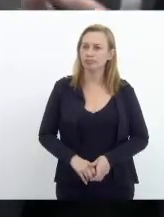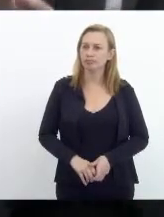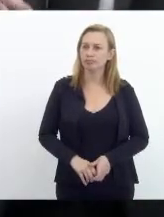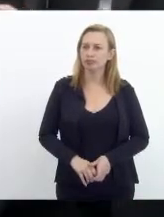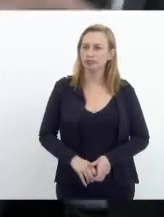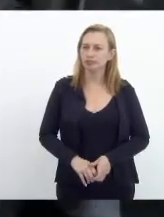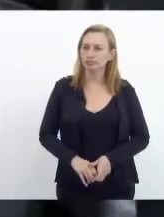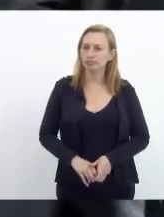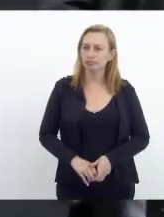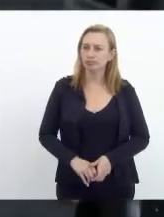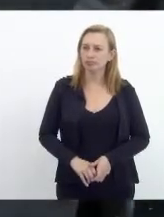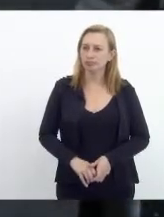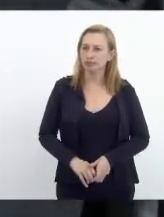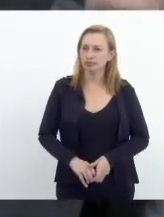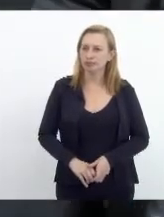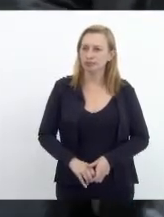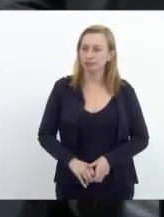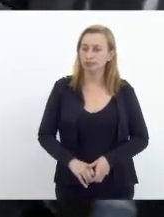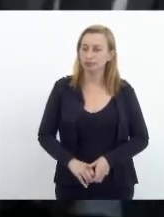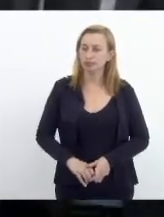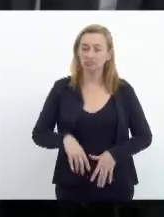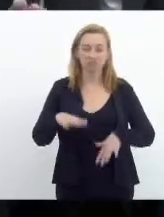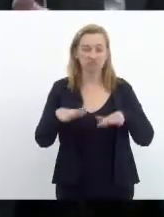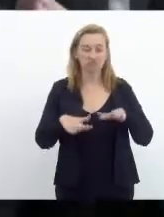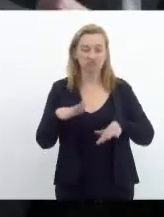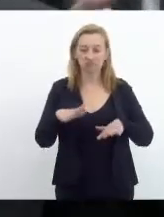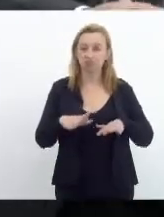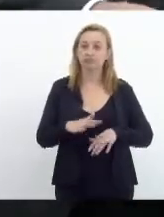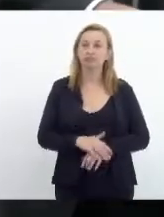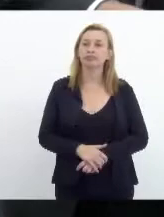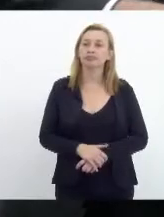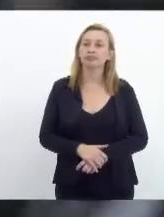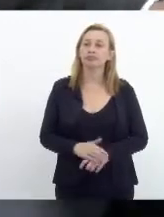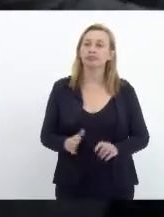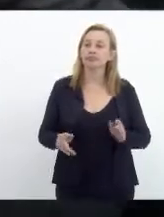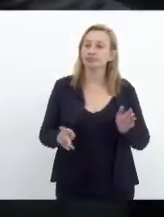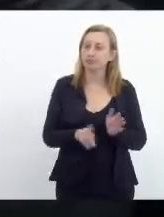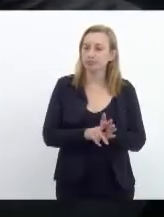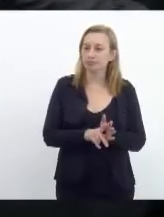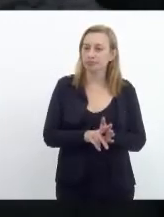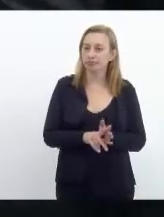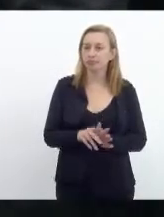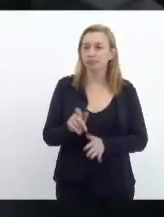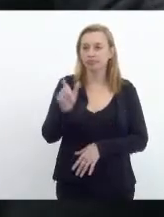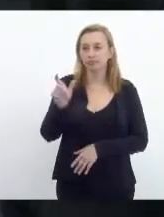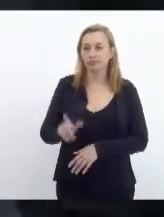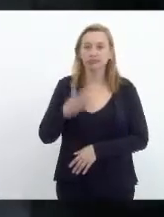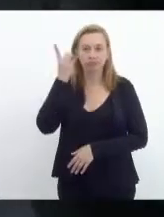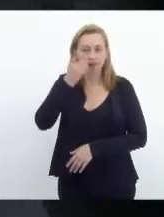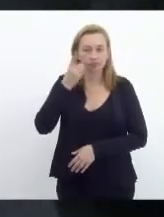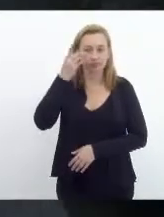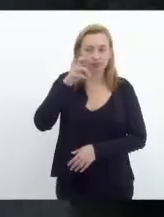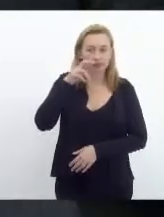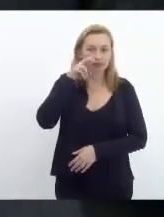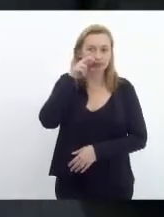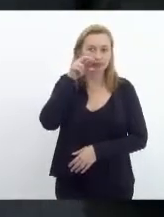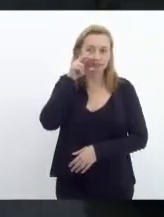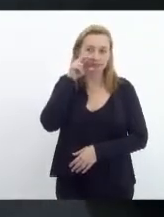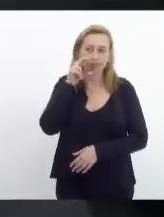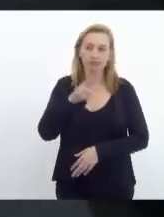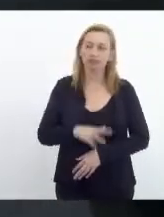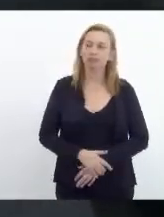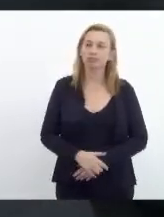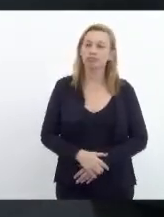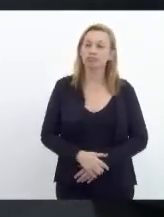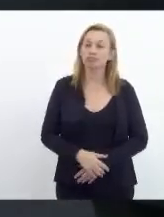Ô, Rosenberg. Independente do projeto ser do deputado Rosenberg Reis,